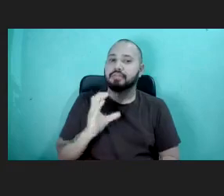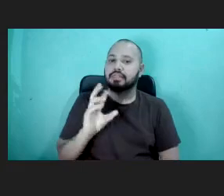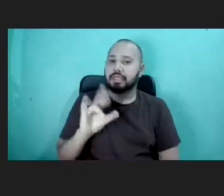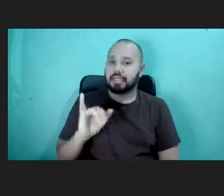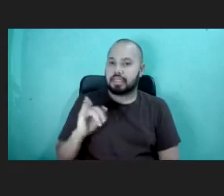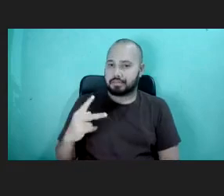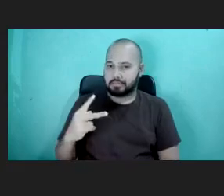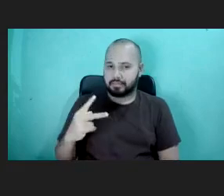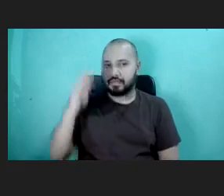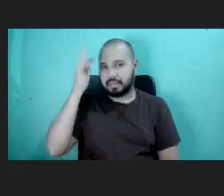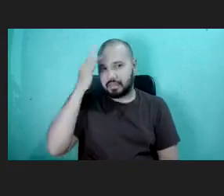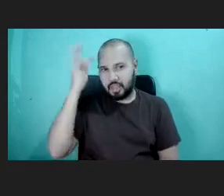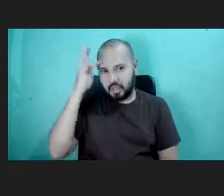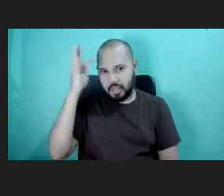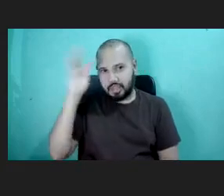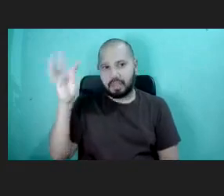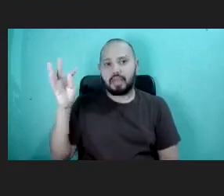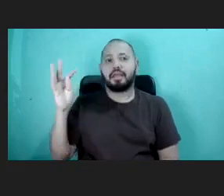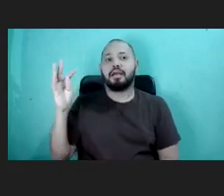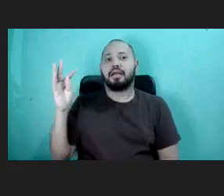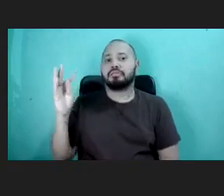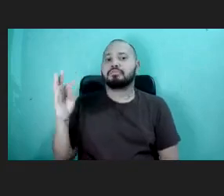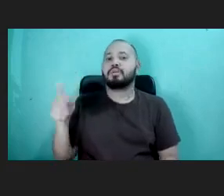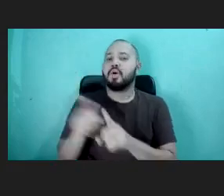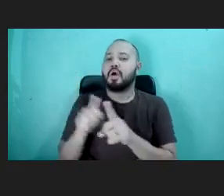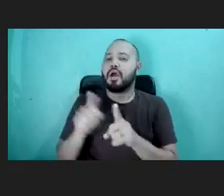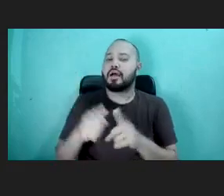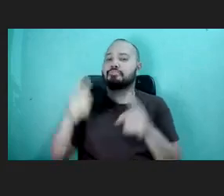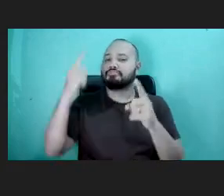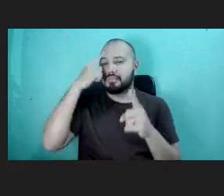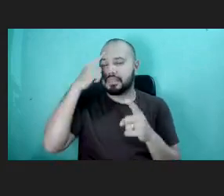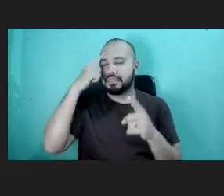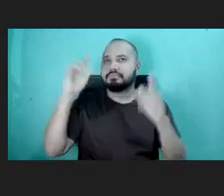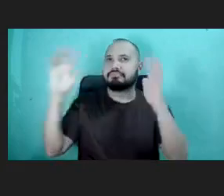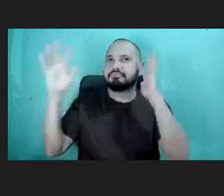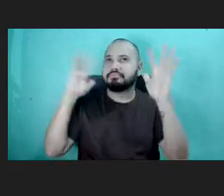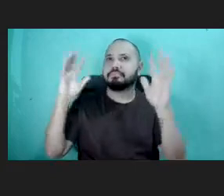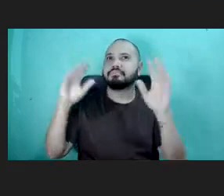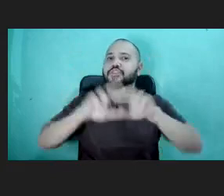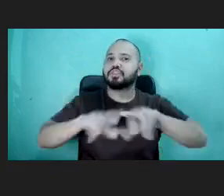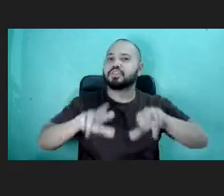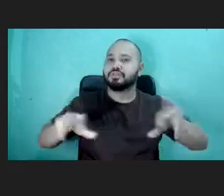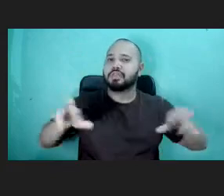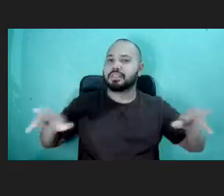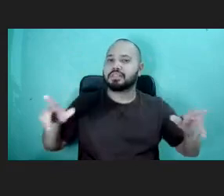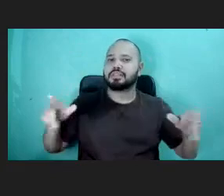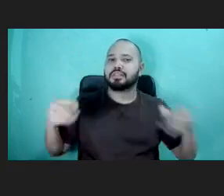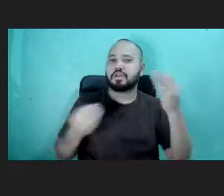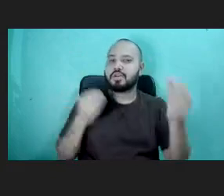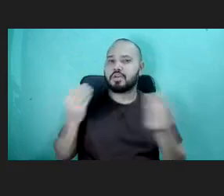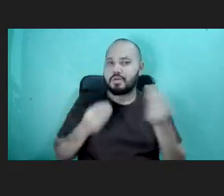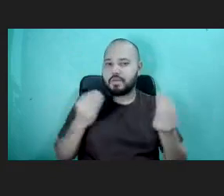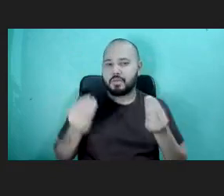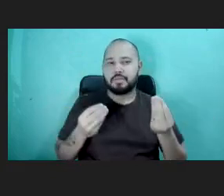abrir espaço para essa pensação sobre as diferenças, eu comecei